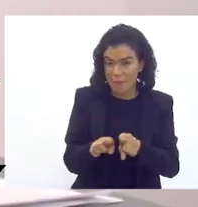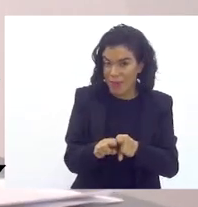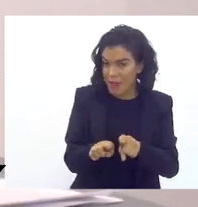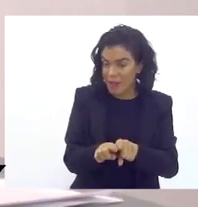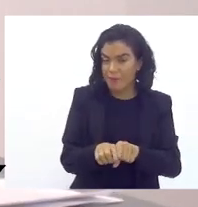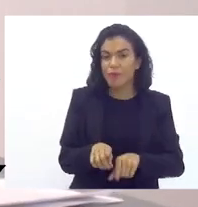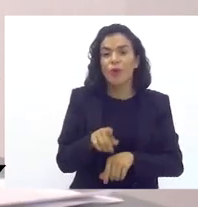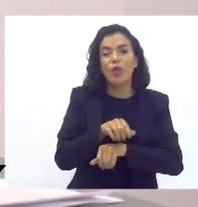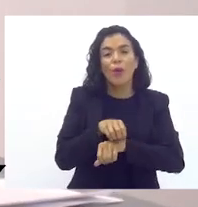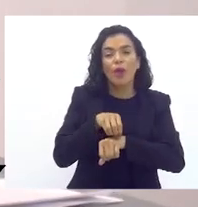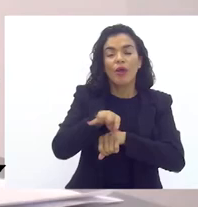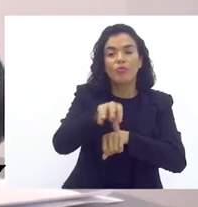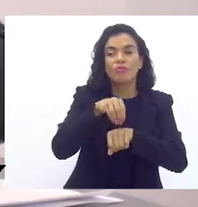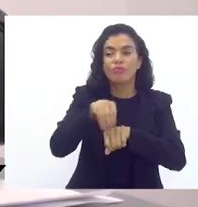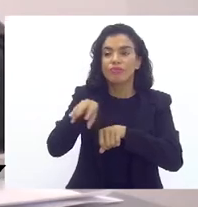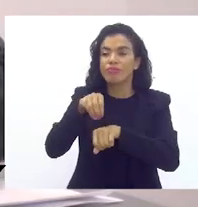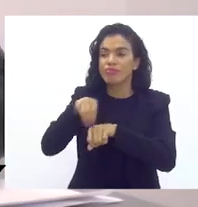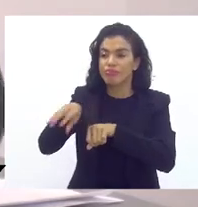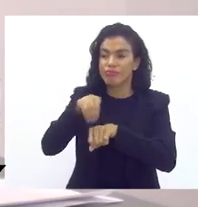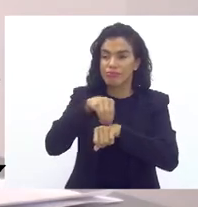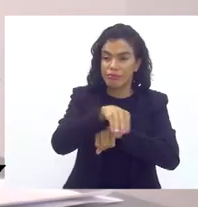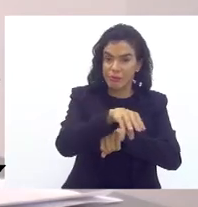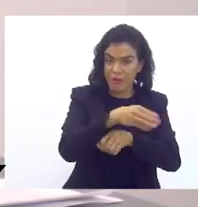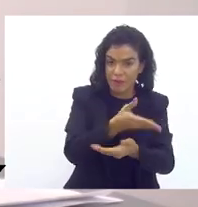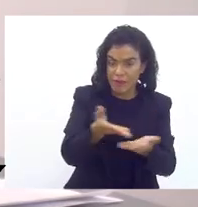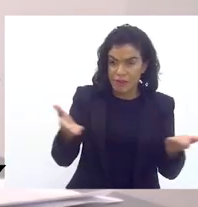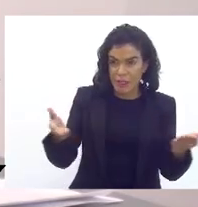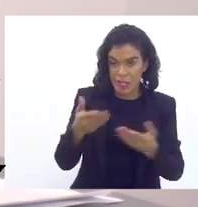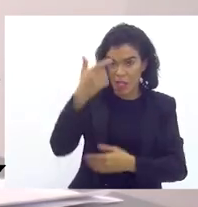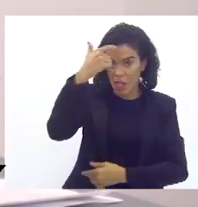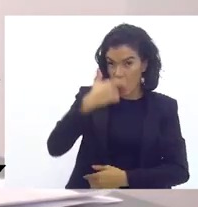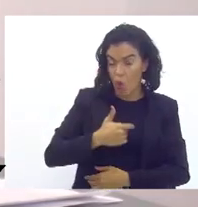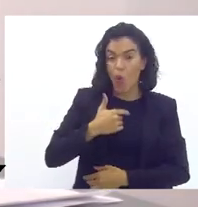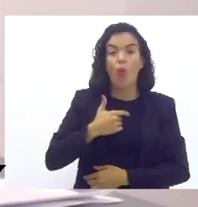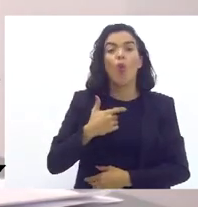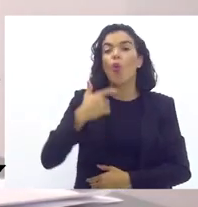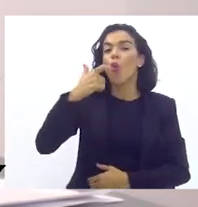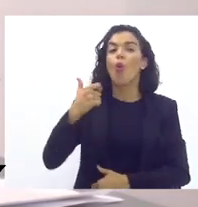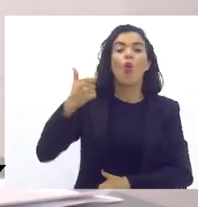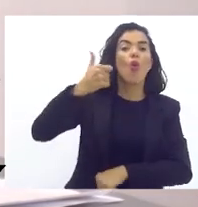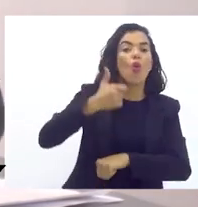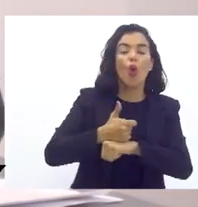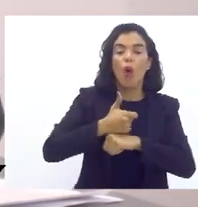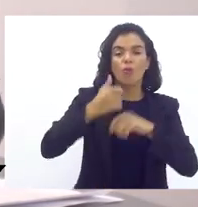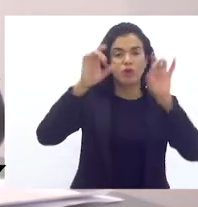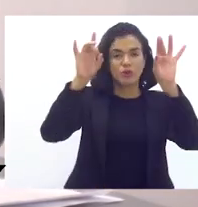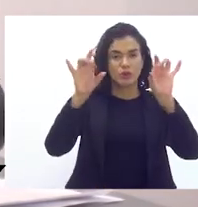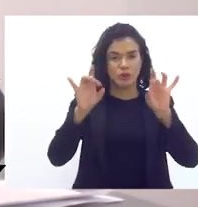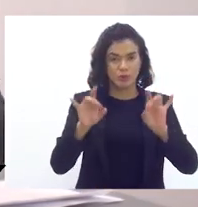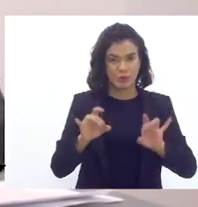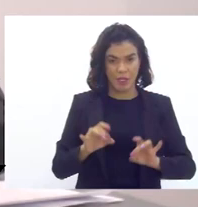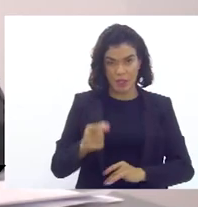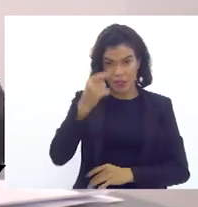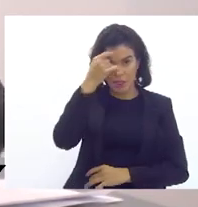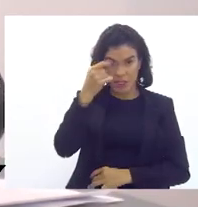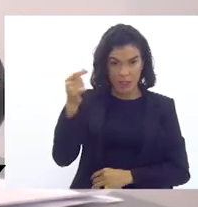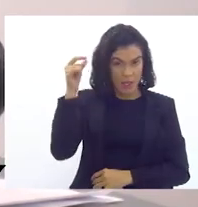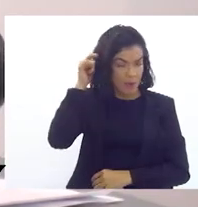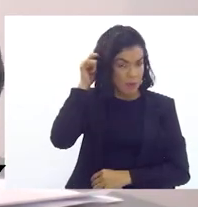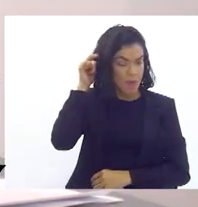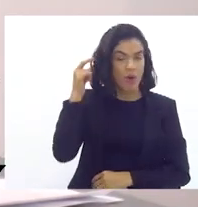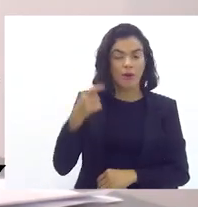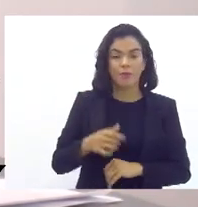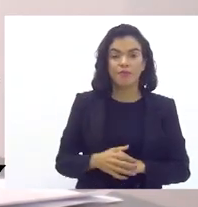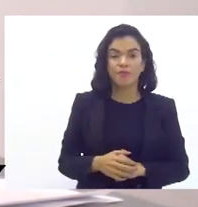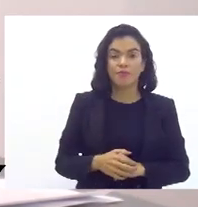que eu quero passar para vocês e aí falando como especialista no assunto provas independente da memória é que